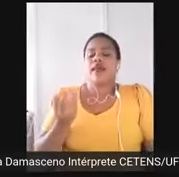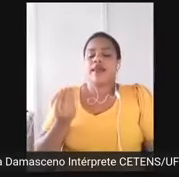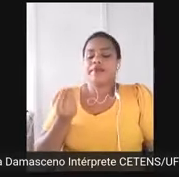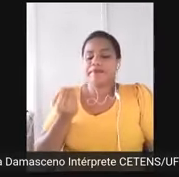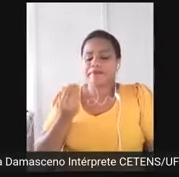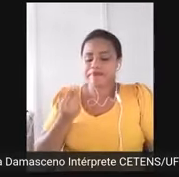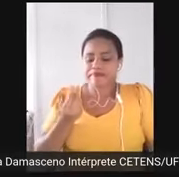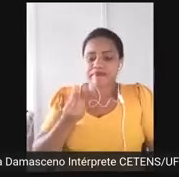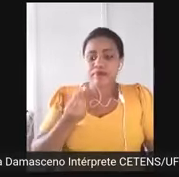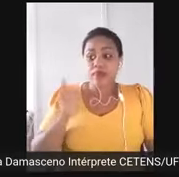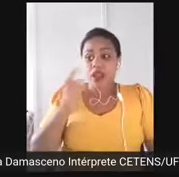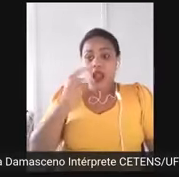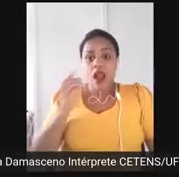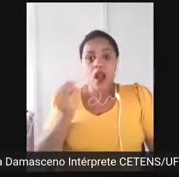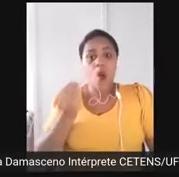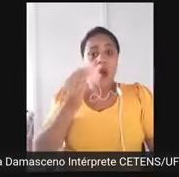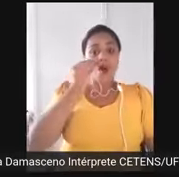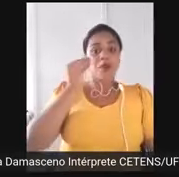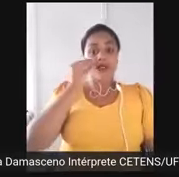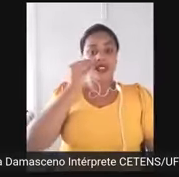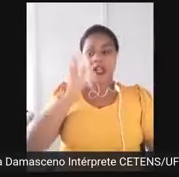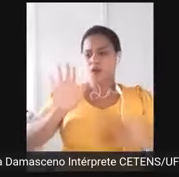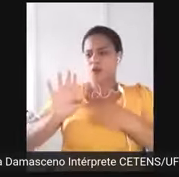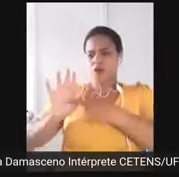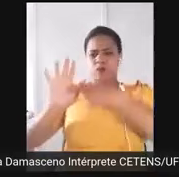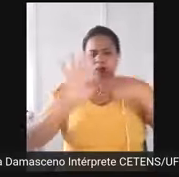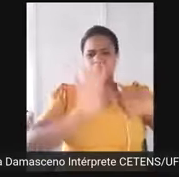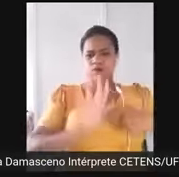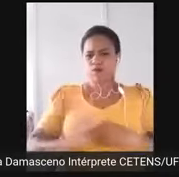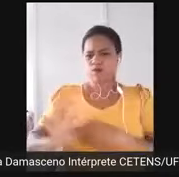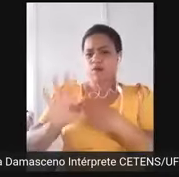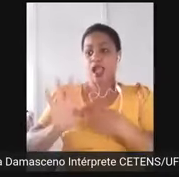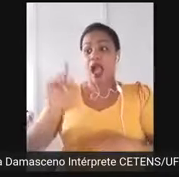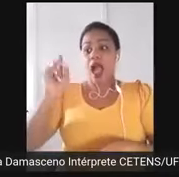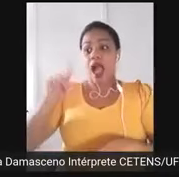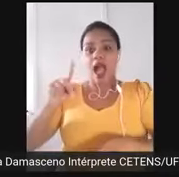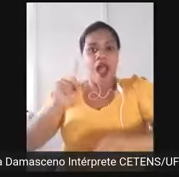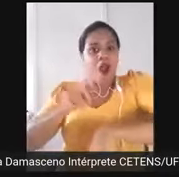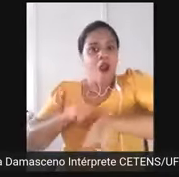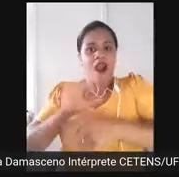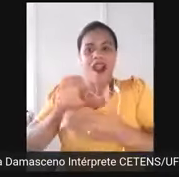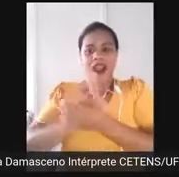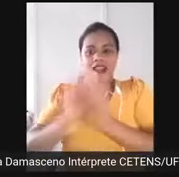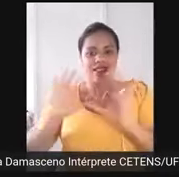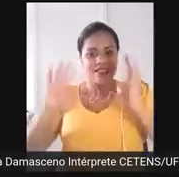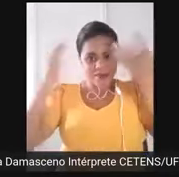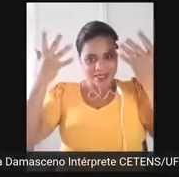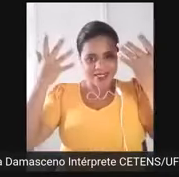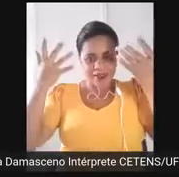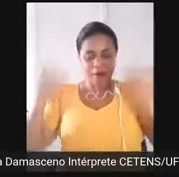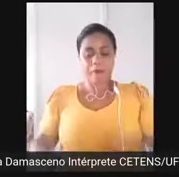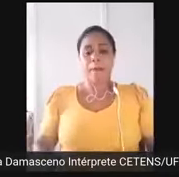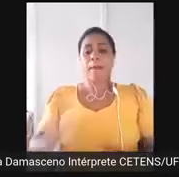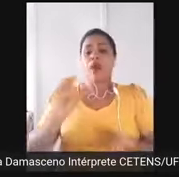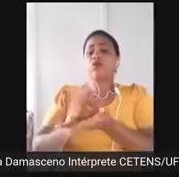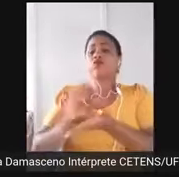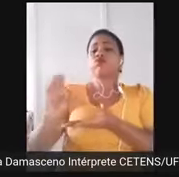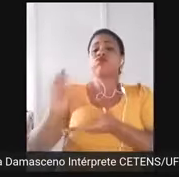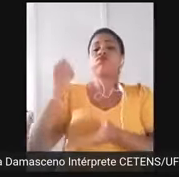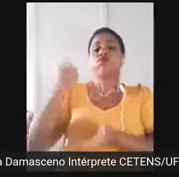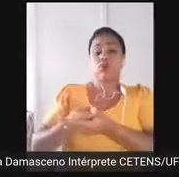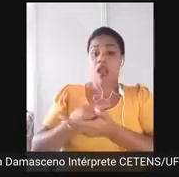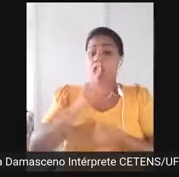essa oportunidade para aflorar cada vez mais isso é no casamento. Então, como quem financia a festa do casamento é o pai da